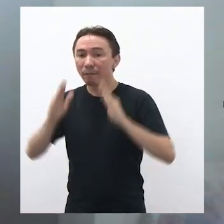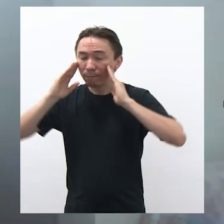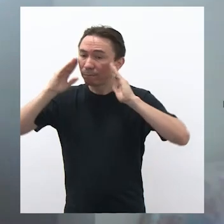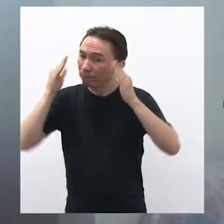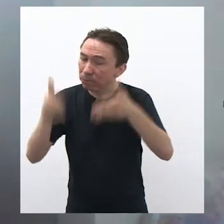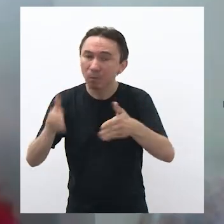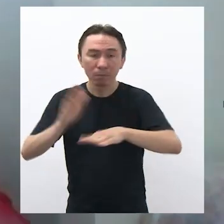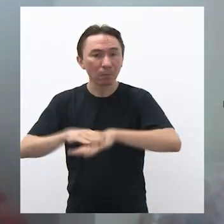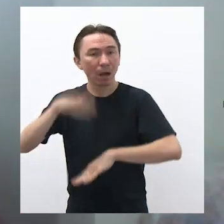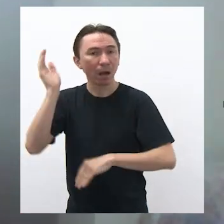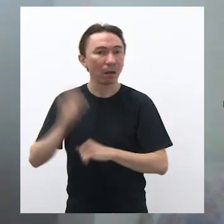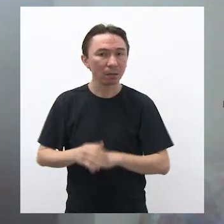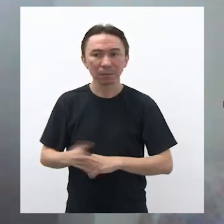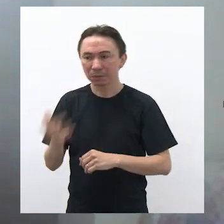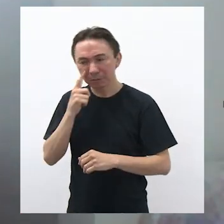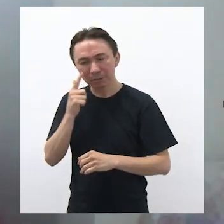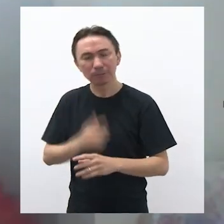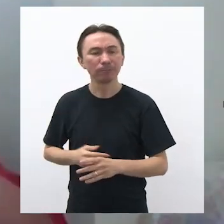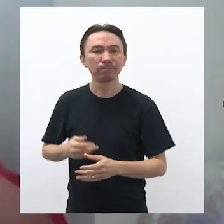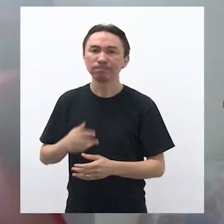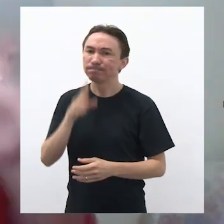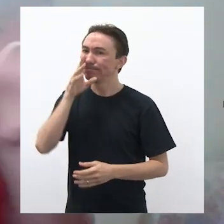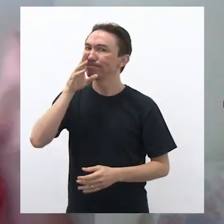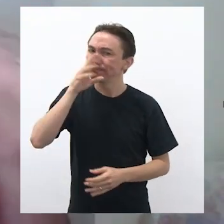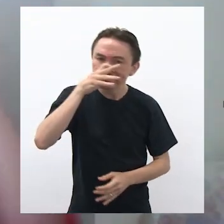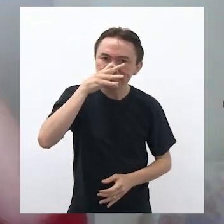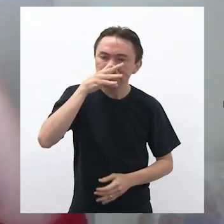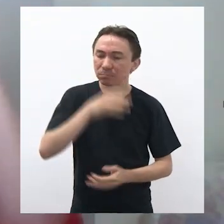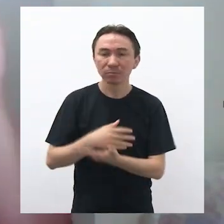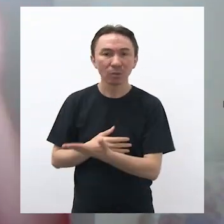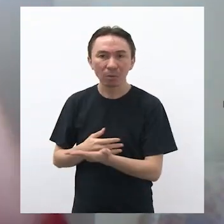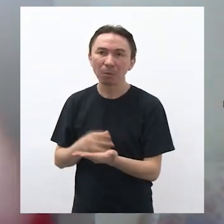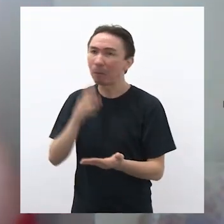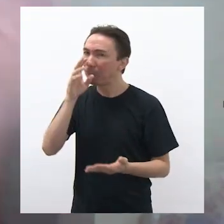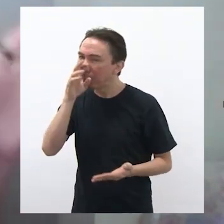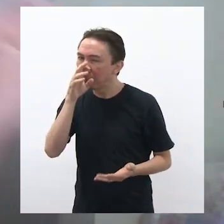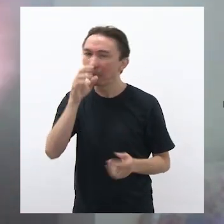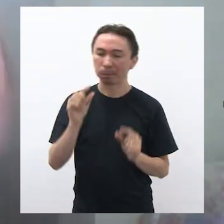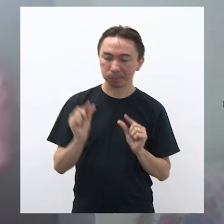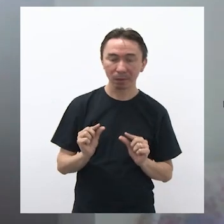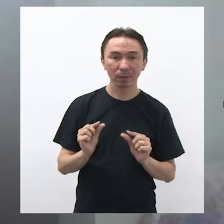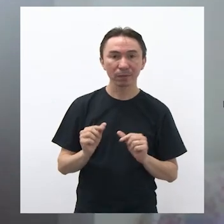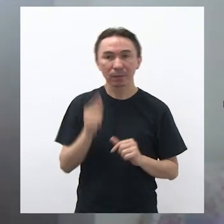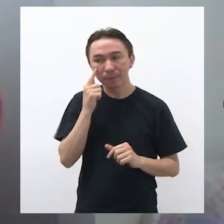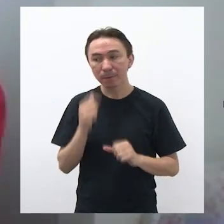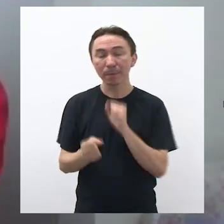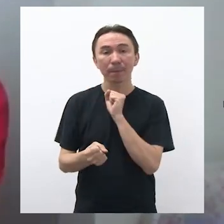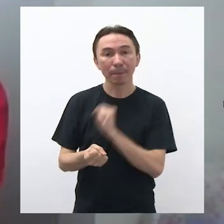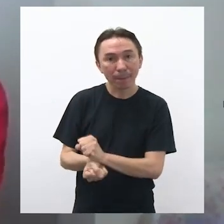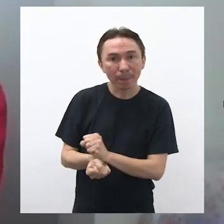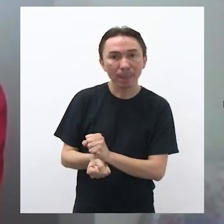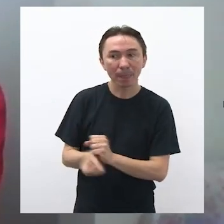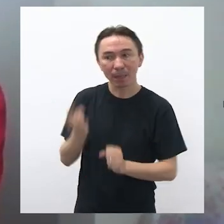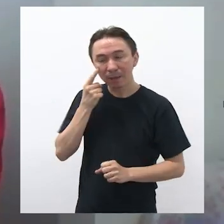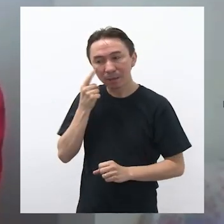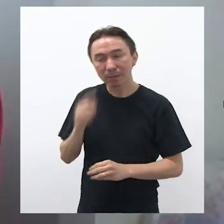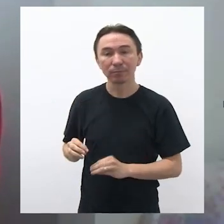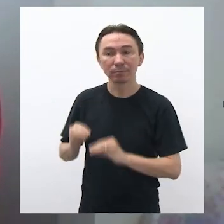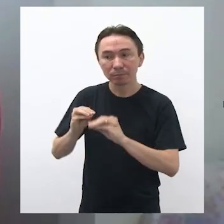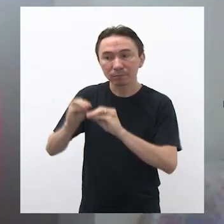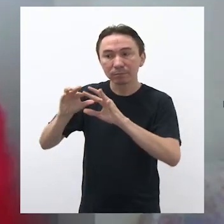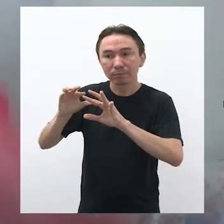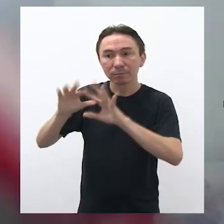mais persistente ou menos persistente? Então, são essas paradas, esse dar à luz nesse processo de